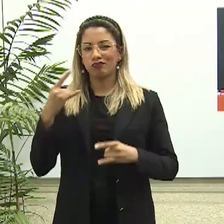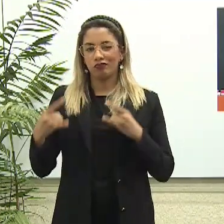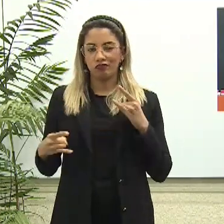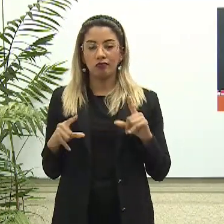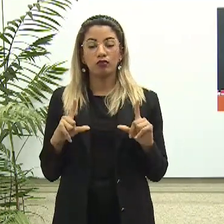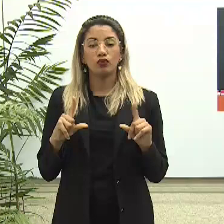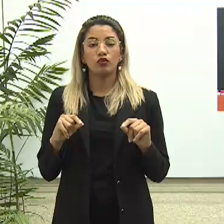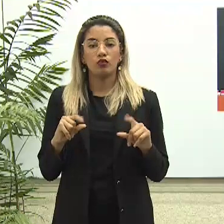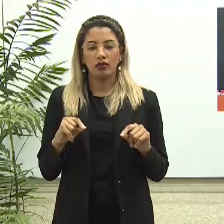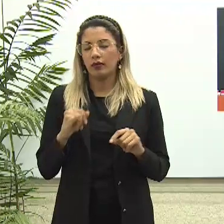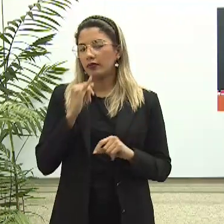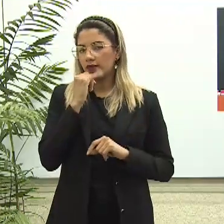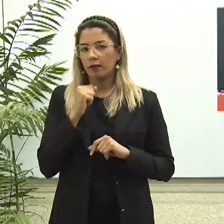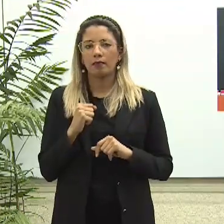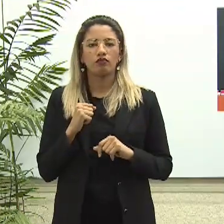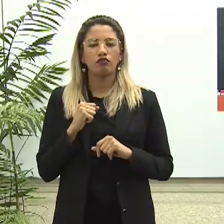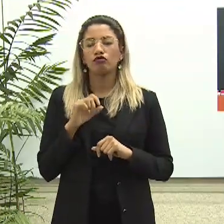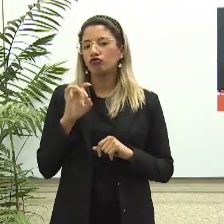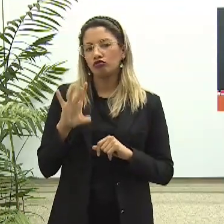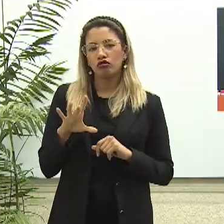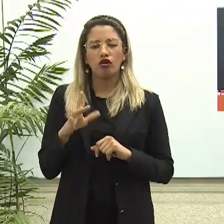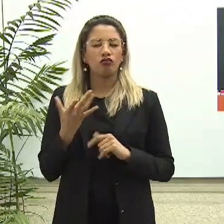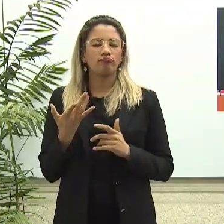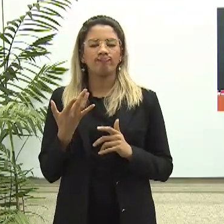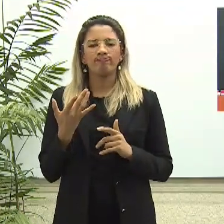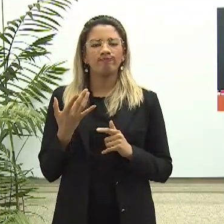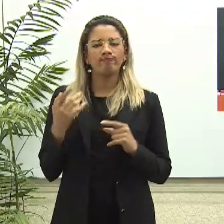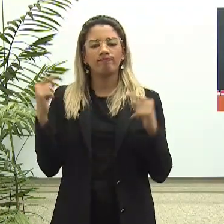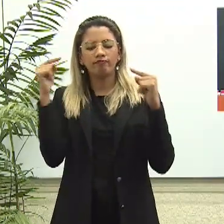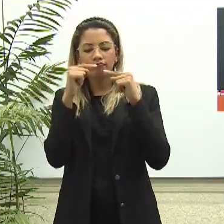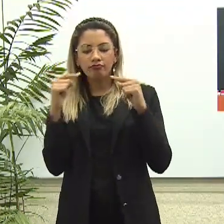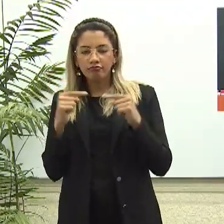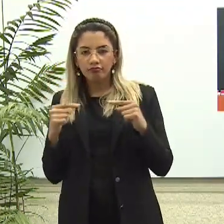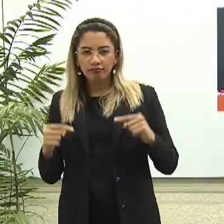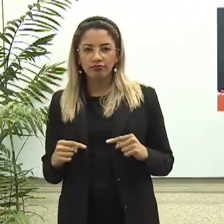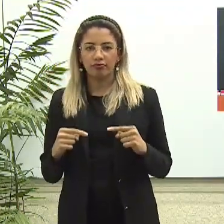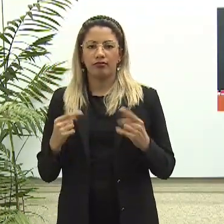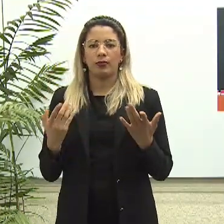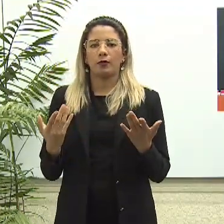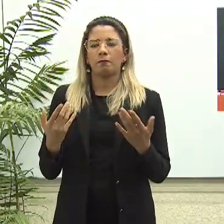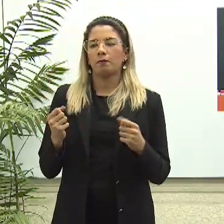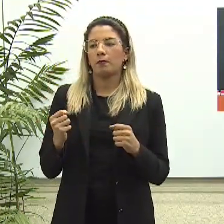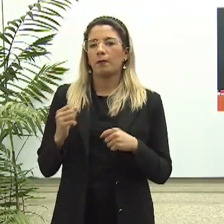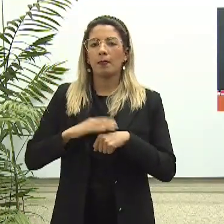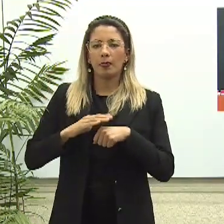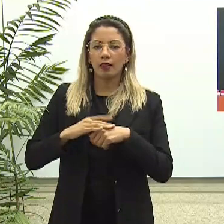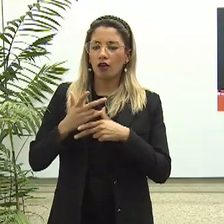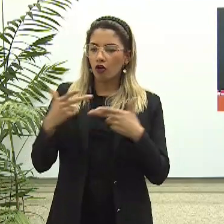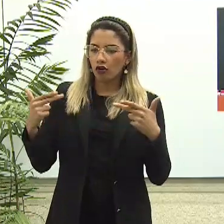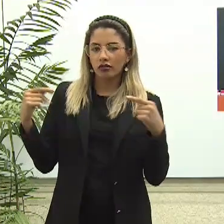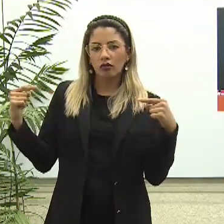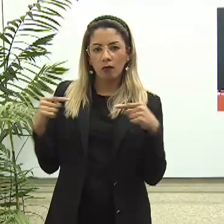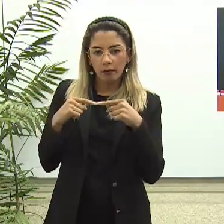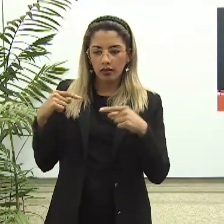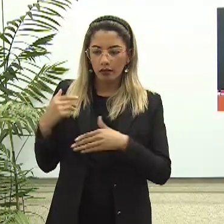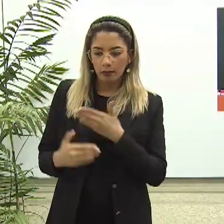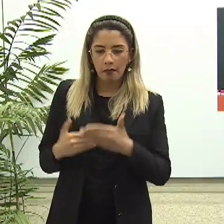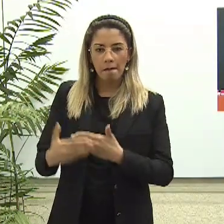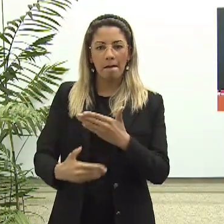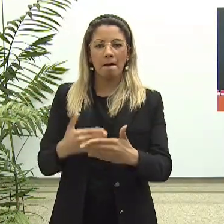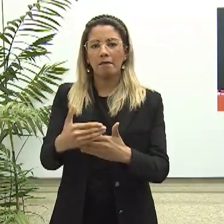reproduzir a lógica e o raciocínio bastaria reproduzir procedimentos lógicos chama